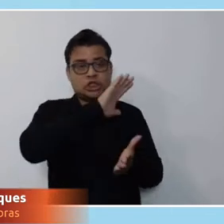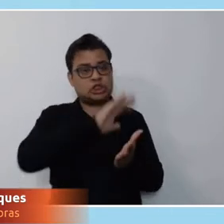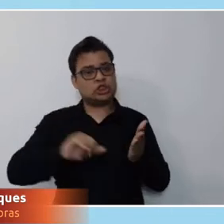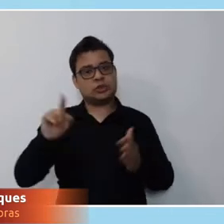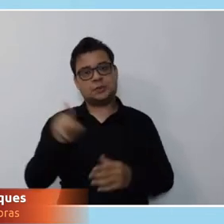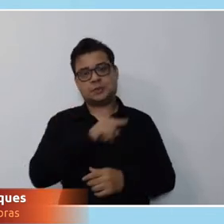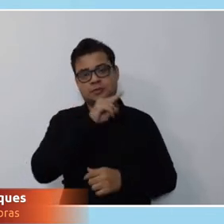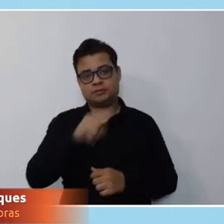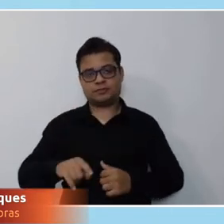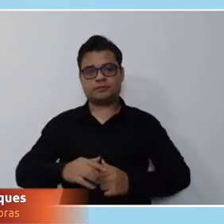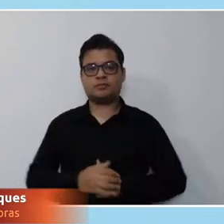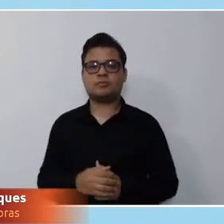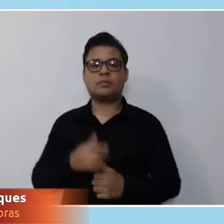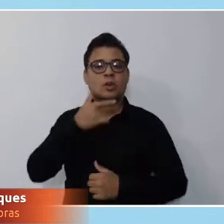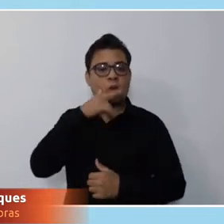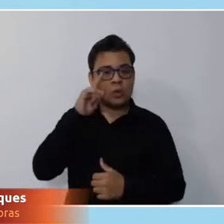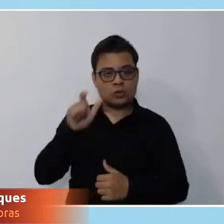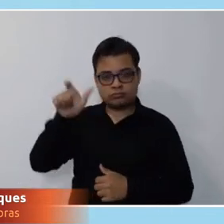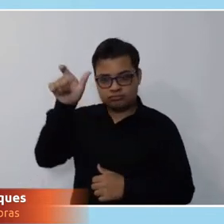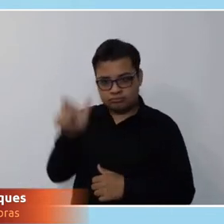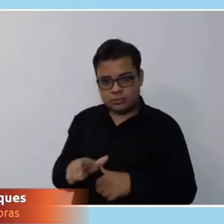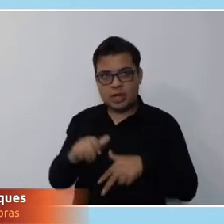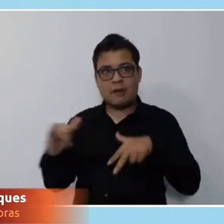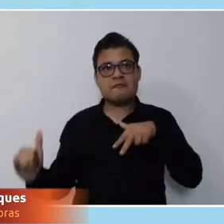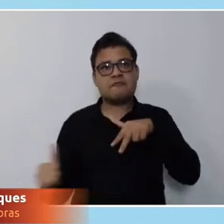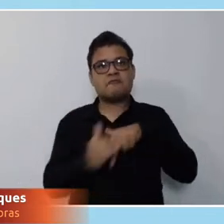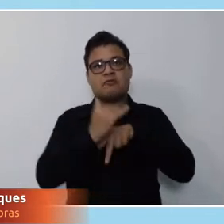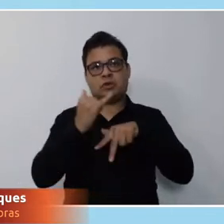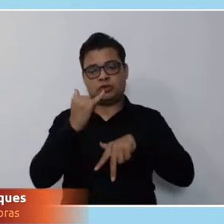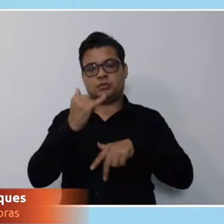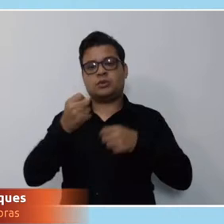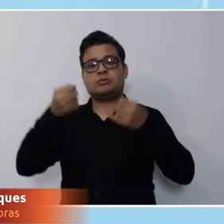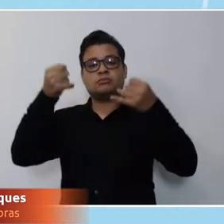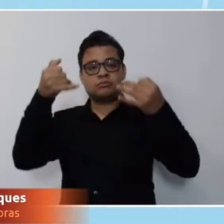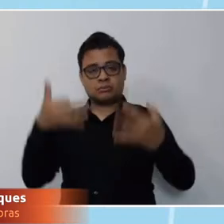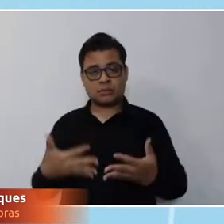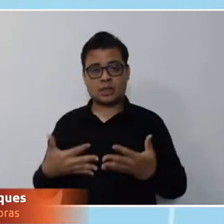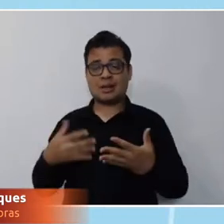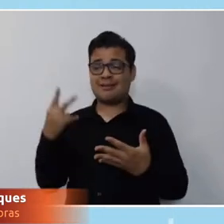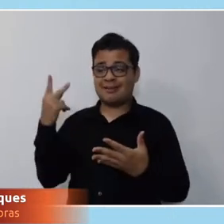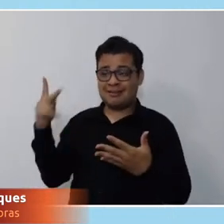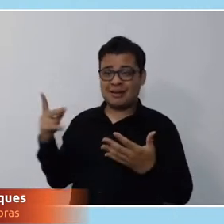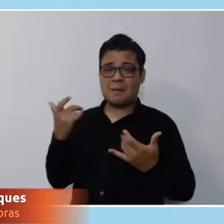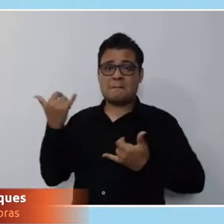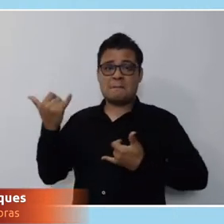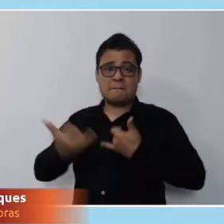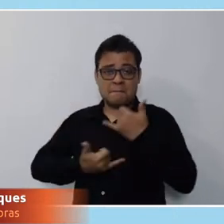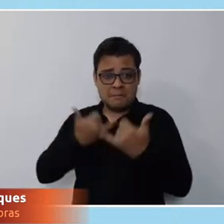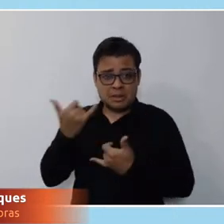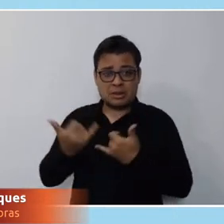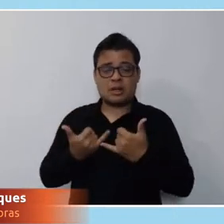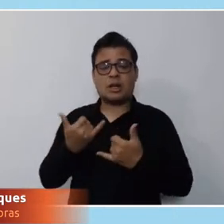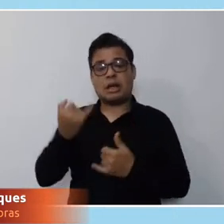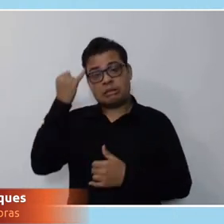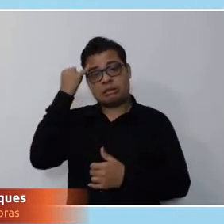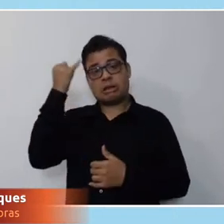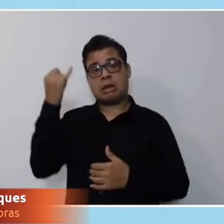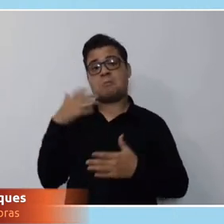vítima afirmou, em depoimento à polícia, que a brincadeira teria partido dele e